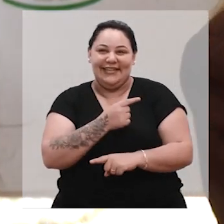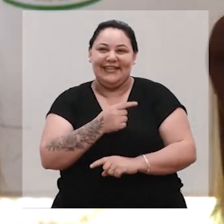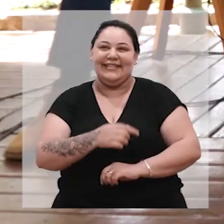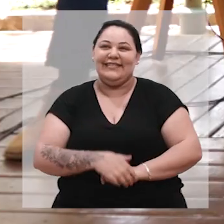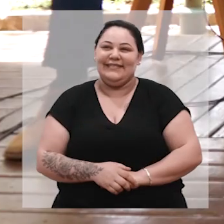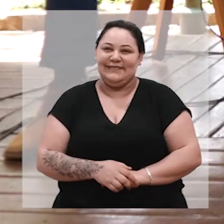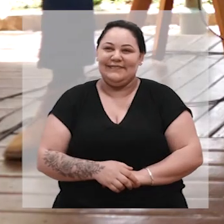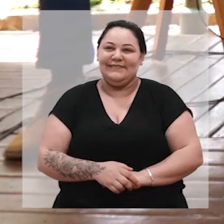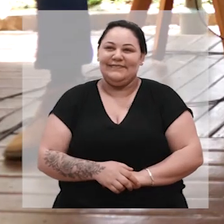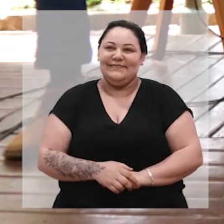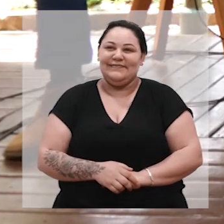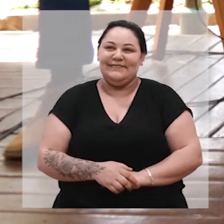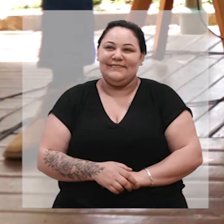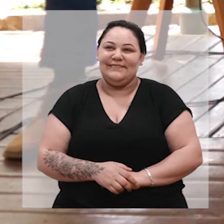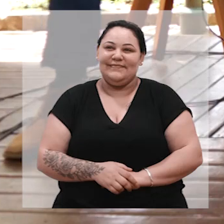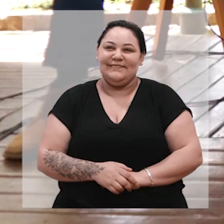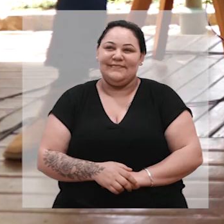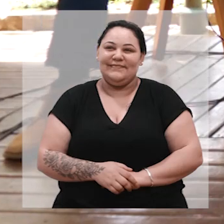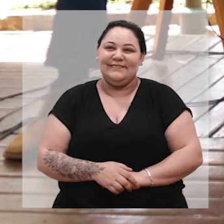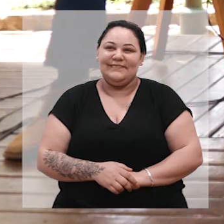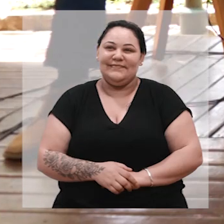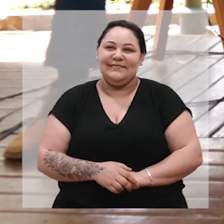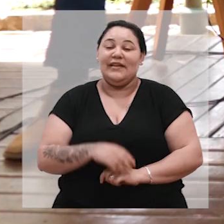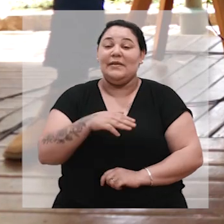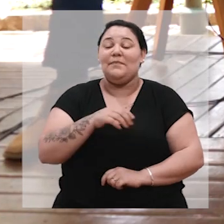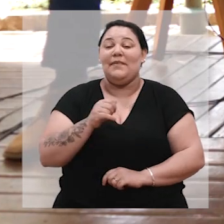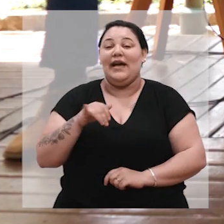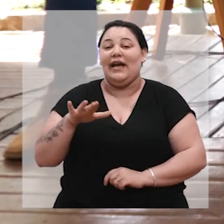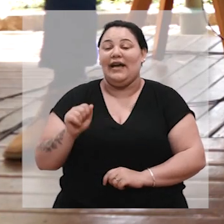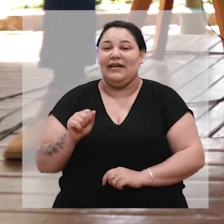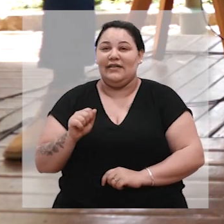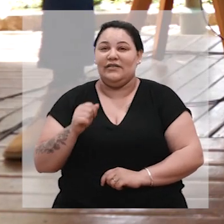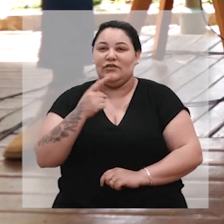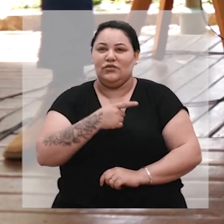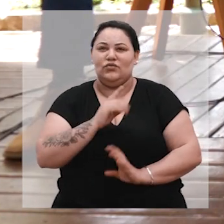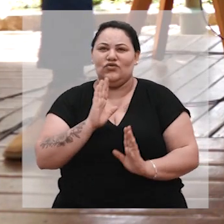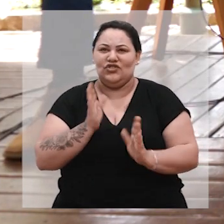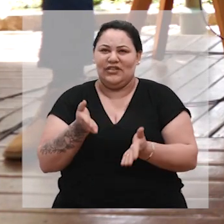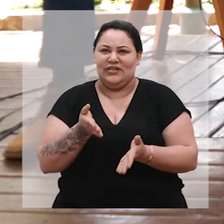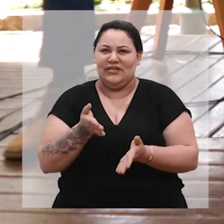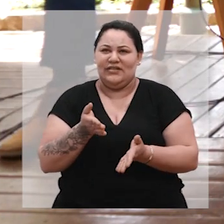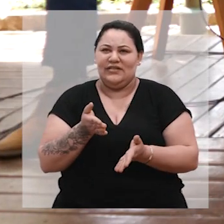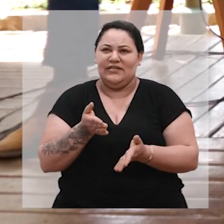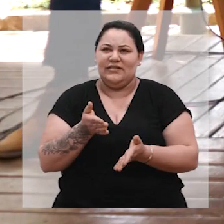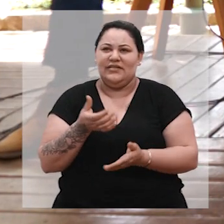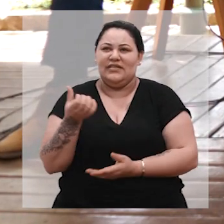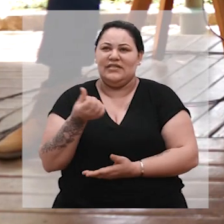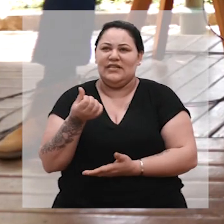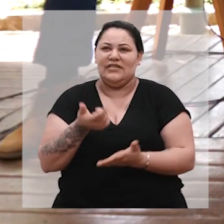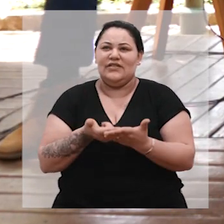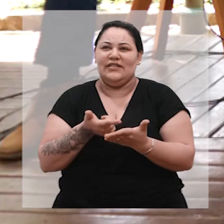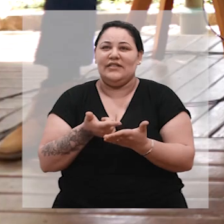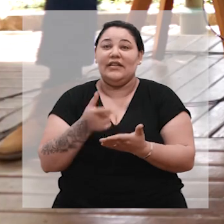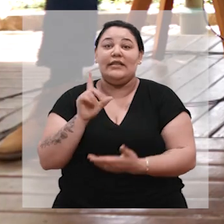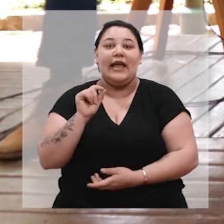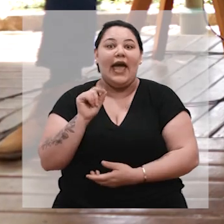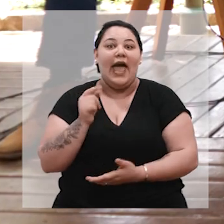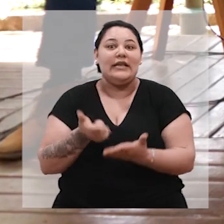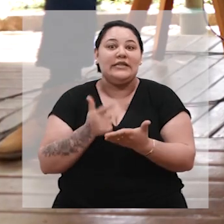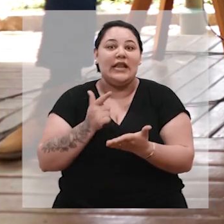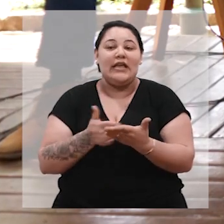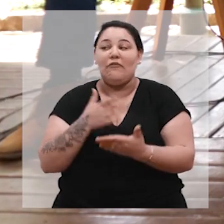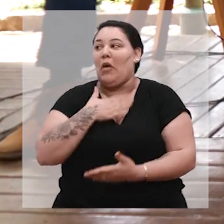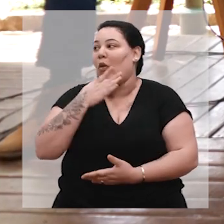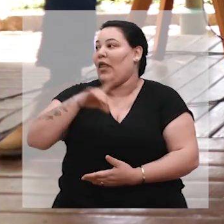bem redondinho, né, Maia? Com certeza. E Maia, assim, você já está no sexto livro. Quantos livros?